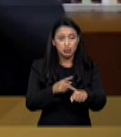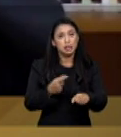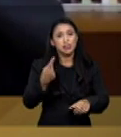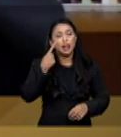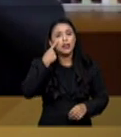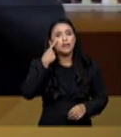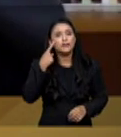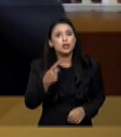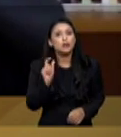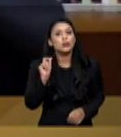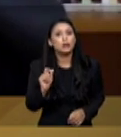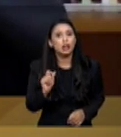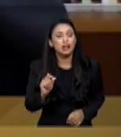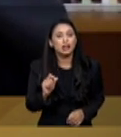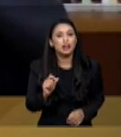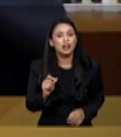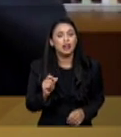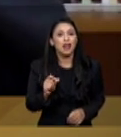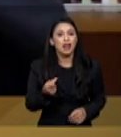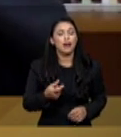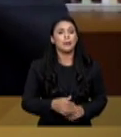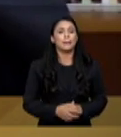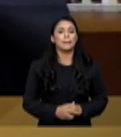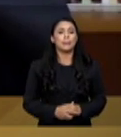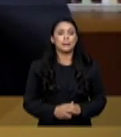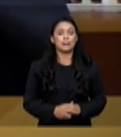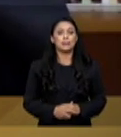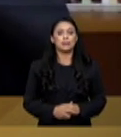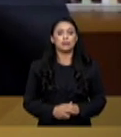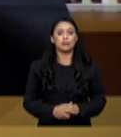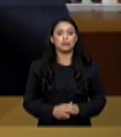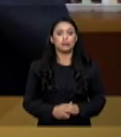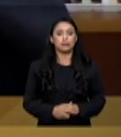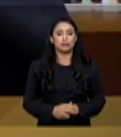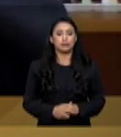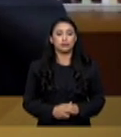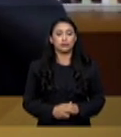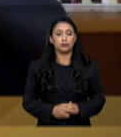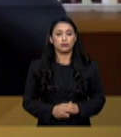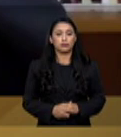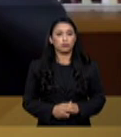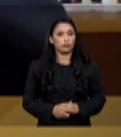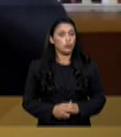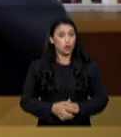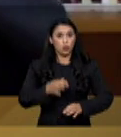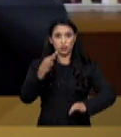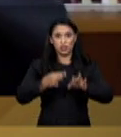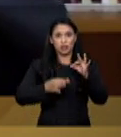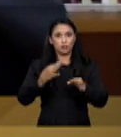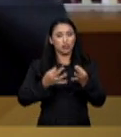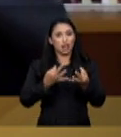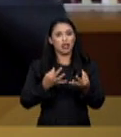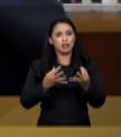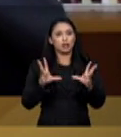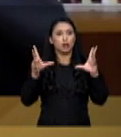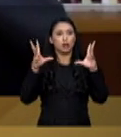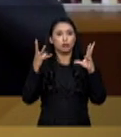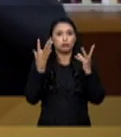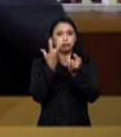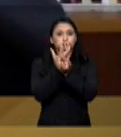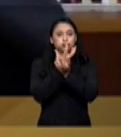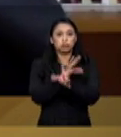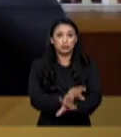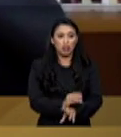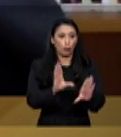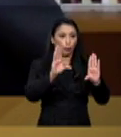assistiram processos de ataques e esvaziamento dos seus tribunais constitucionais. Quando a